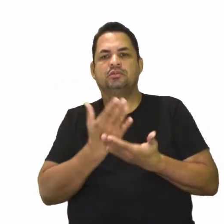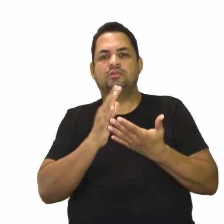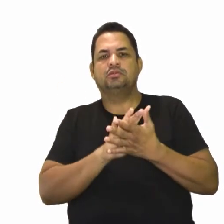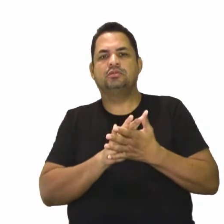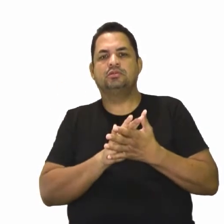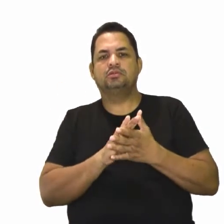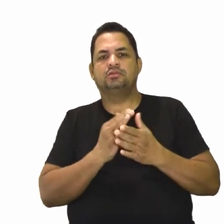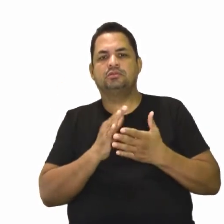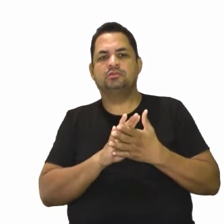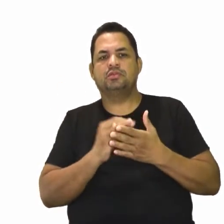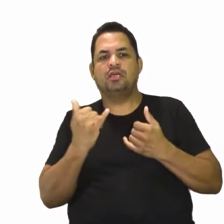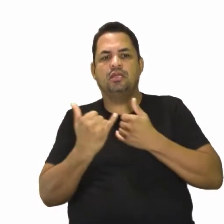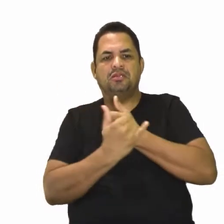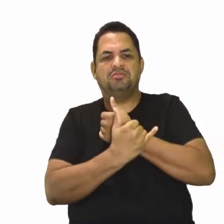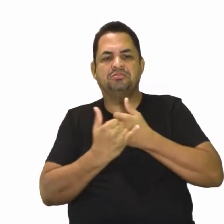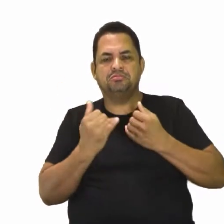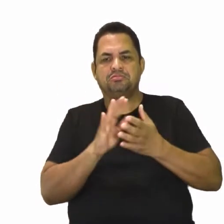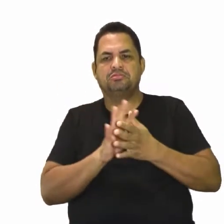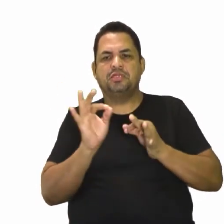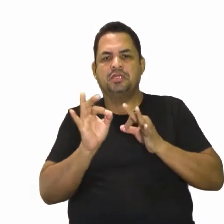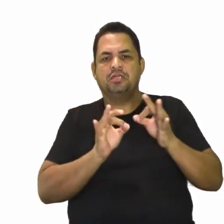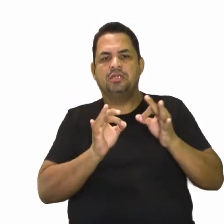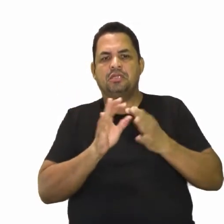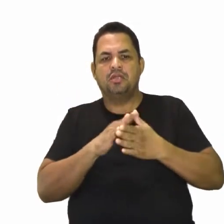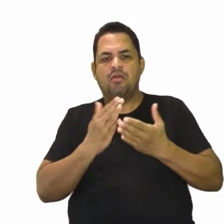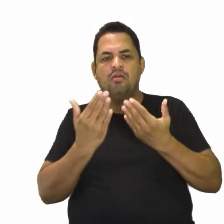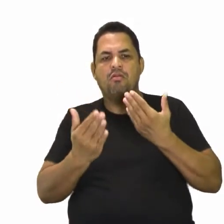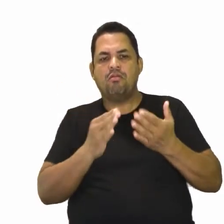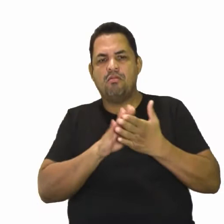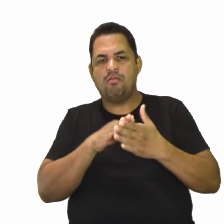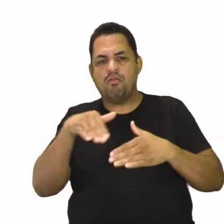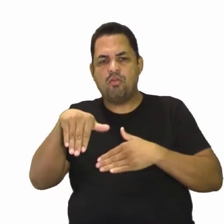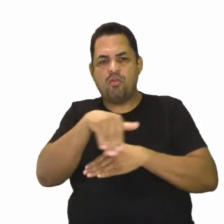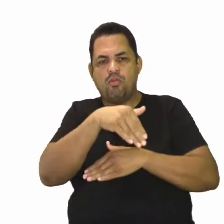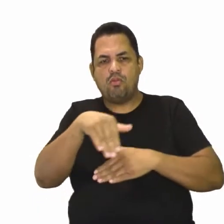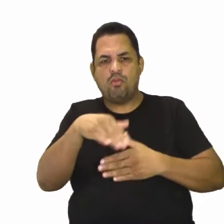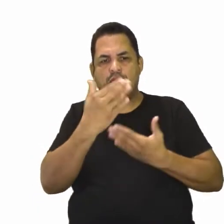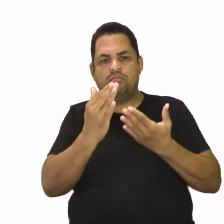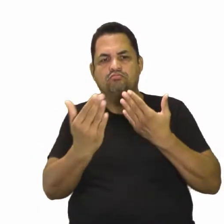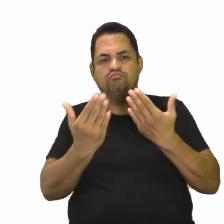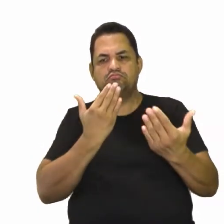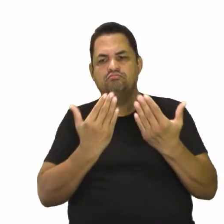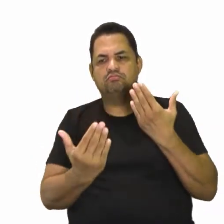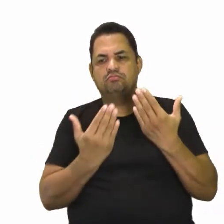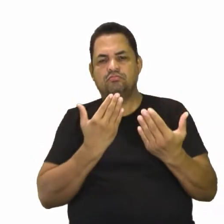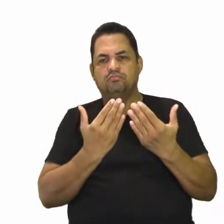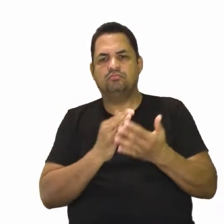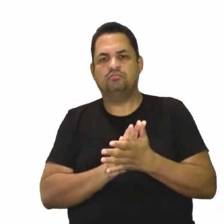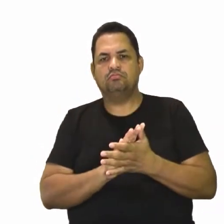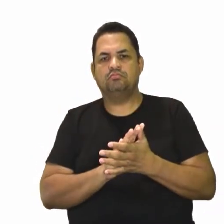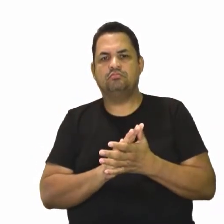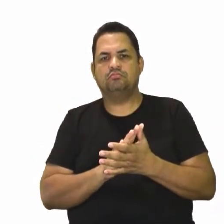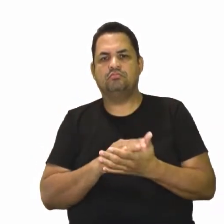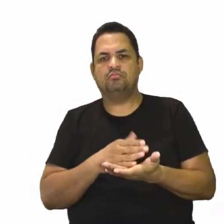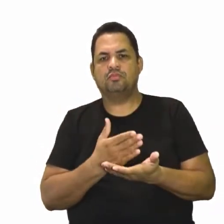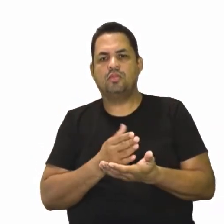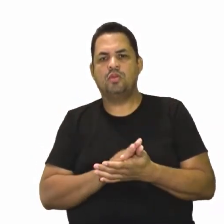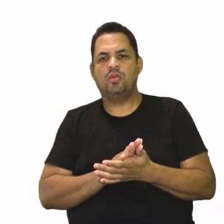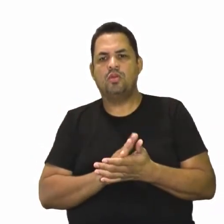foram executadas, como a Transamazônica. A Transamazônica aqui, ela gastou, em média